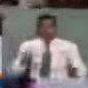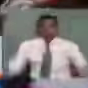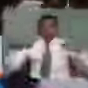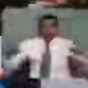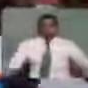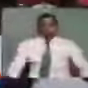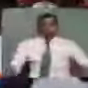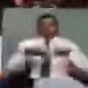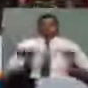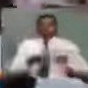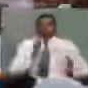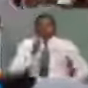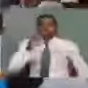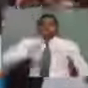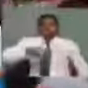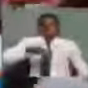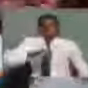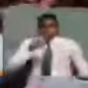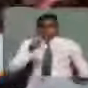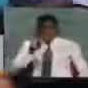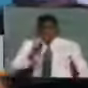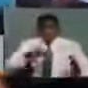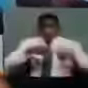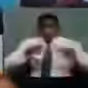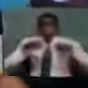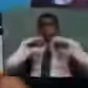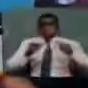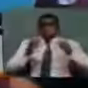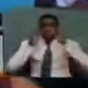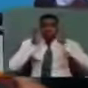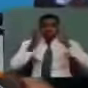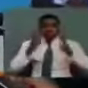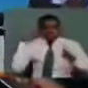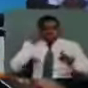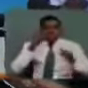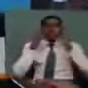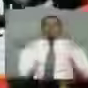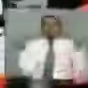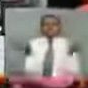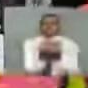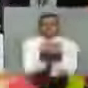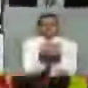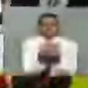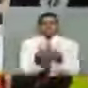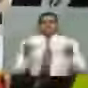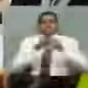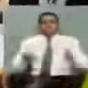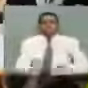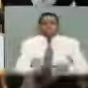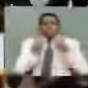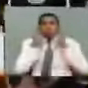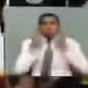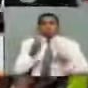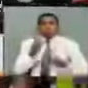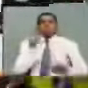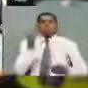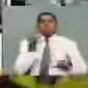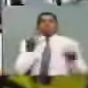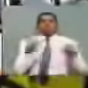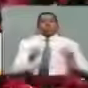JPLA continua com as baterias viradas para a realização da Assembleia de Militantes e da averiguação dos níveis de